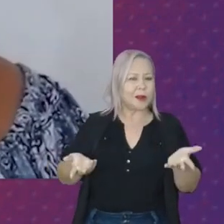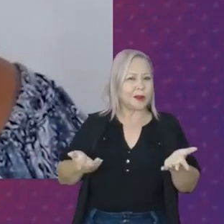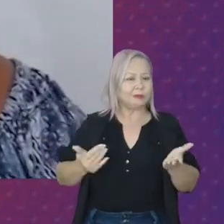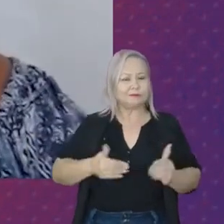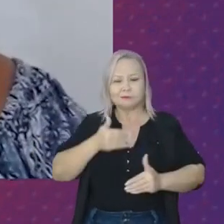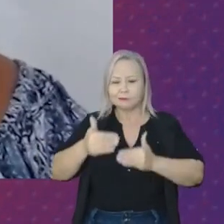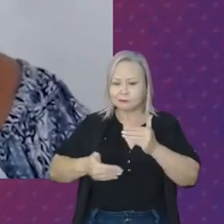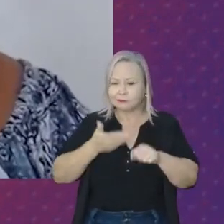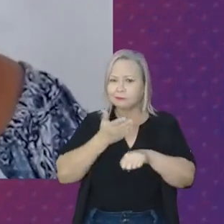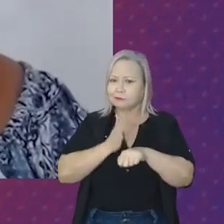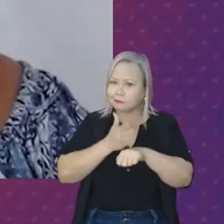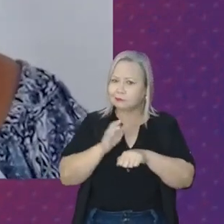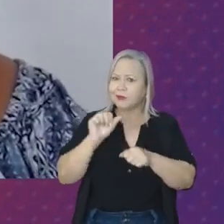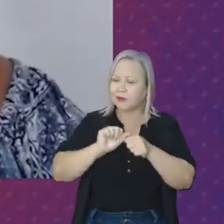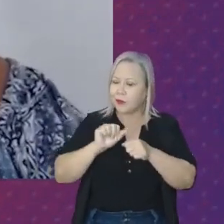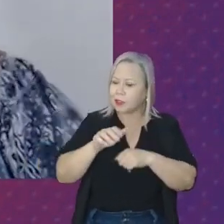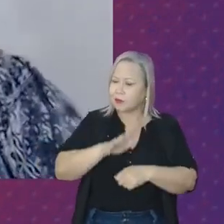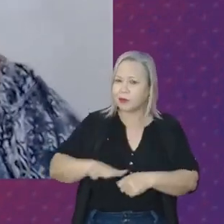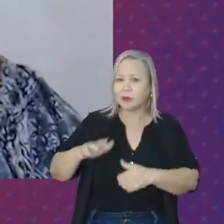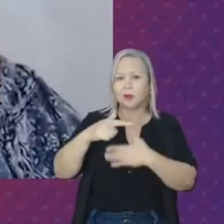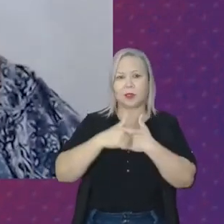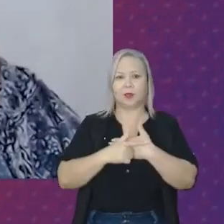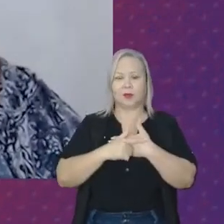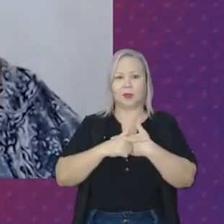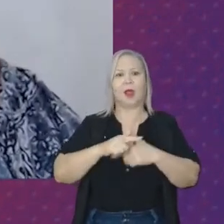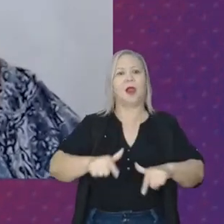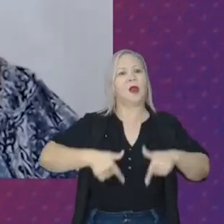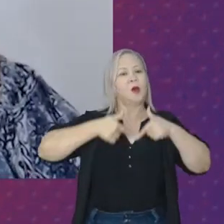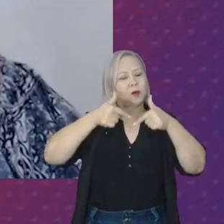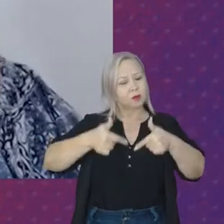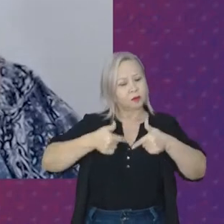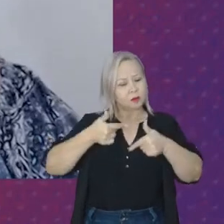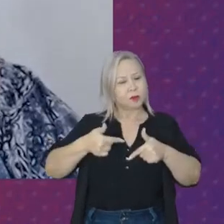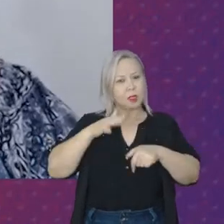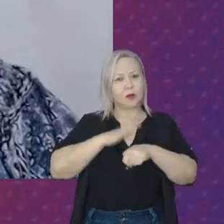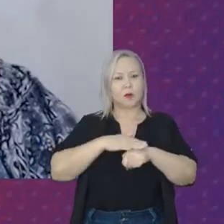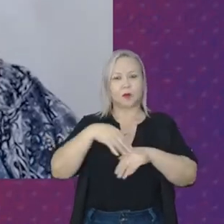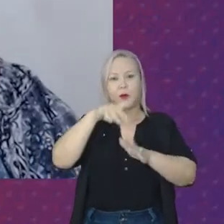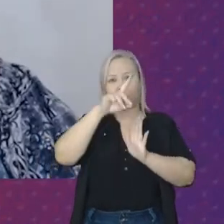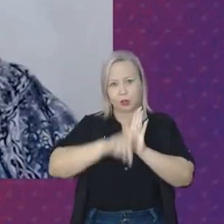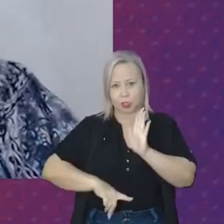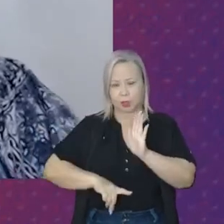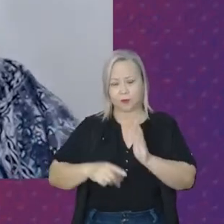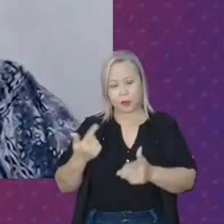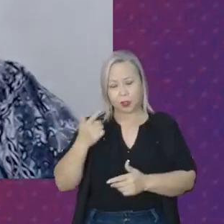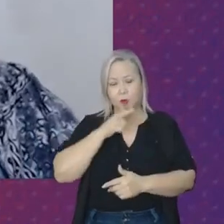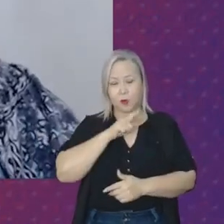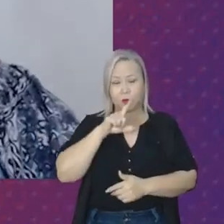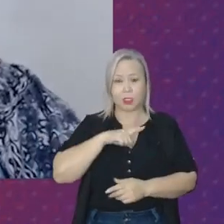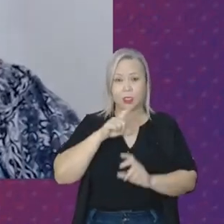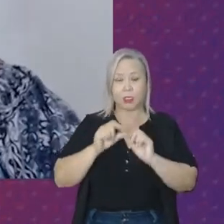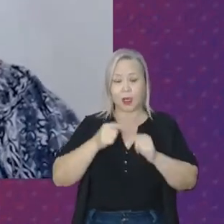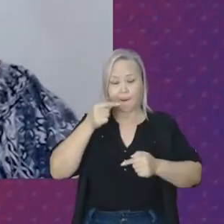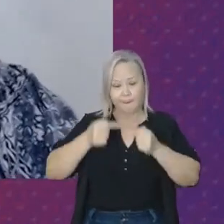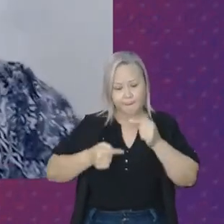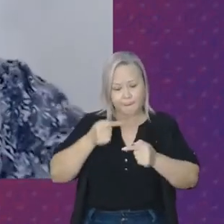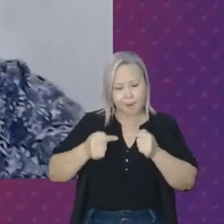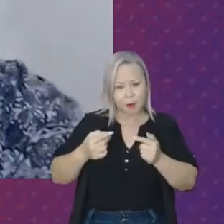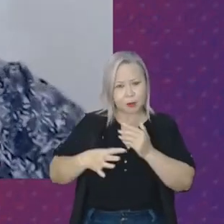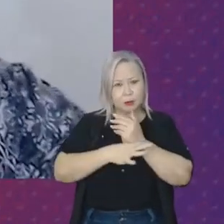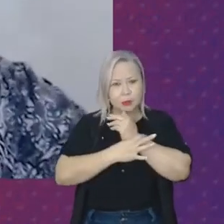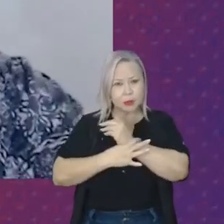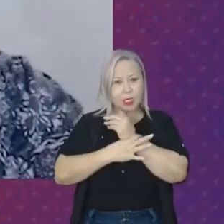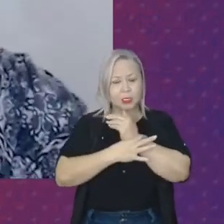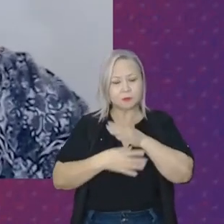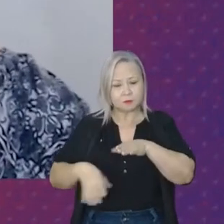as funções e lutando pelos seus direitos, para que consiga ter políticas que garantam